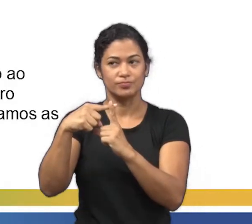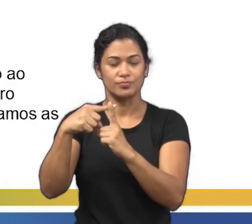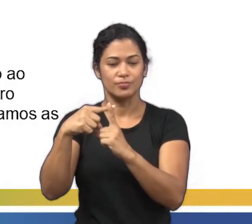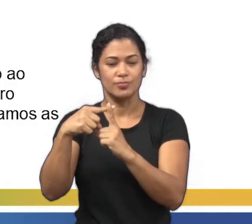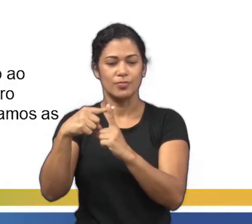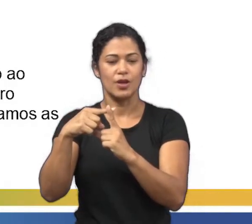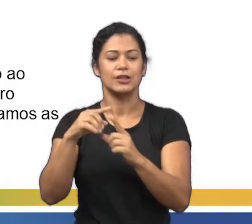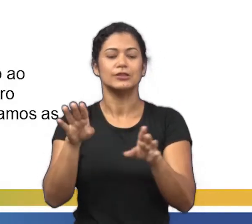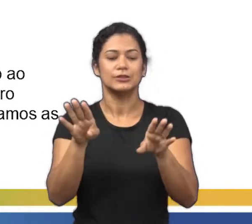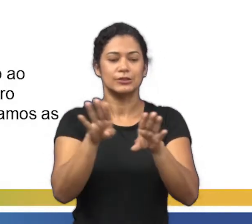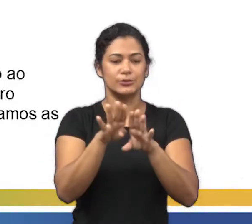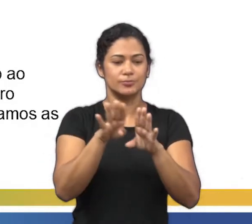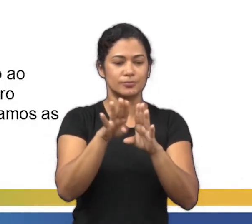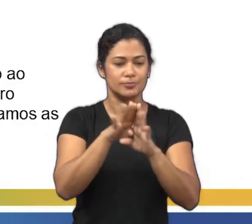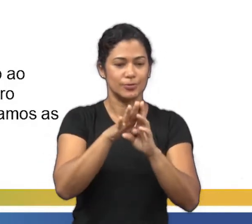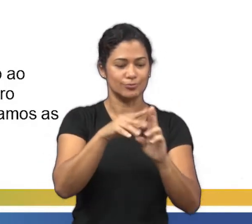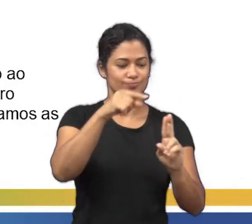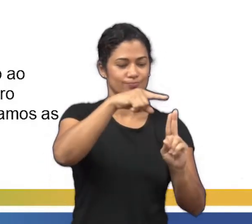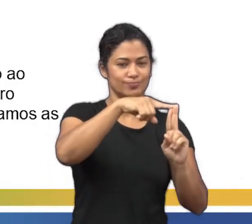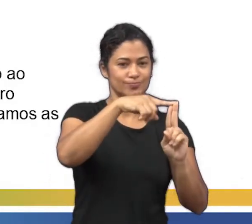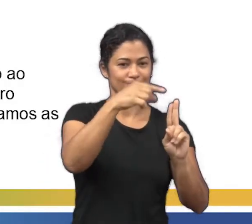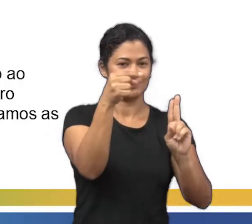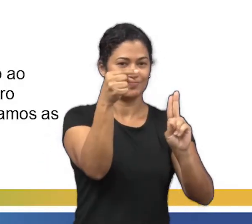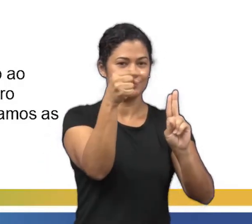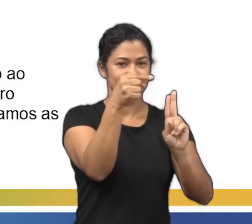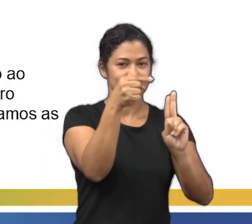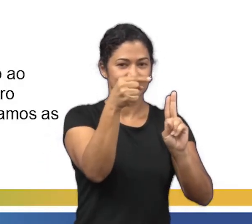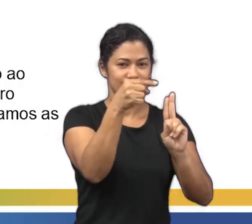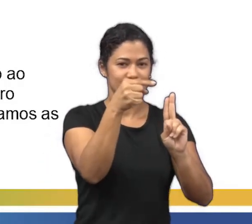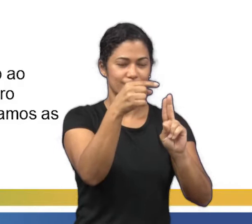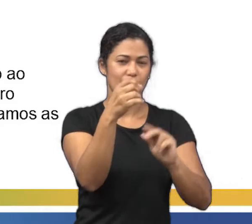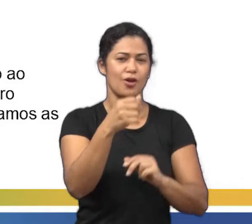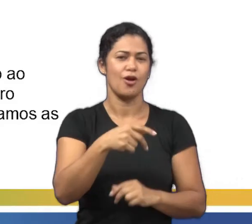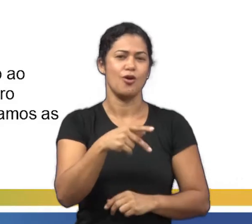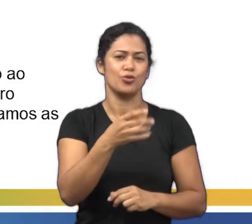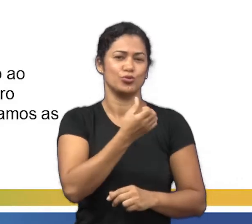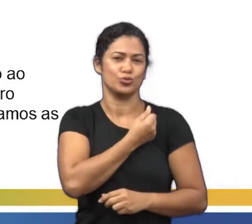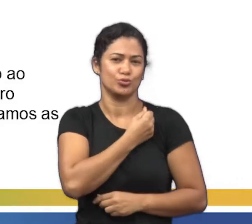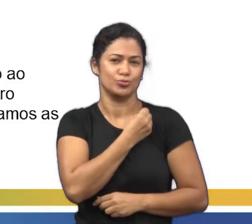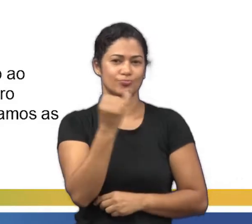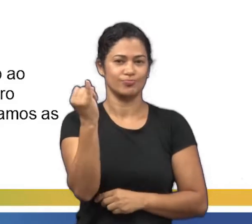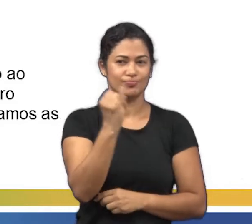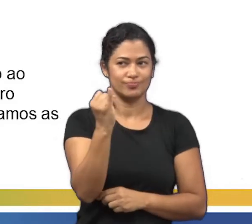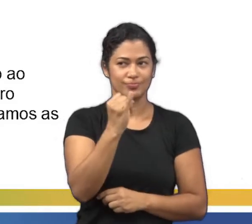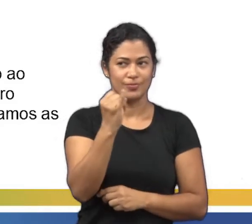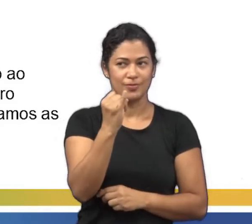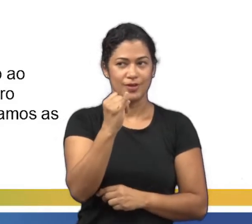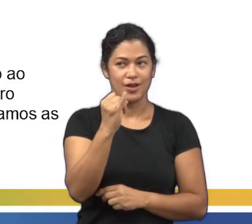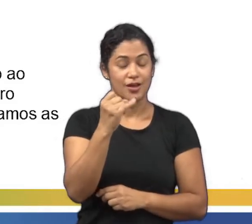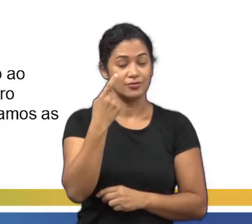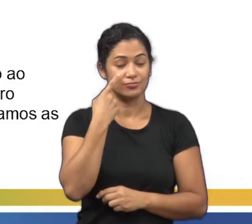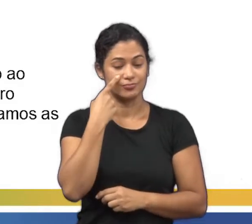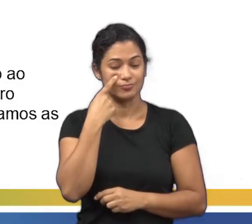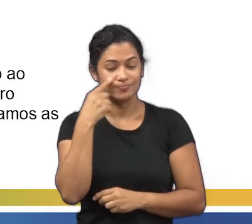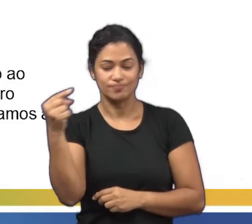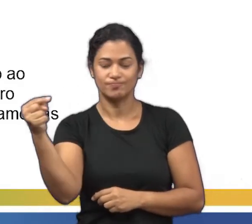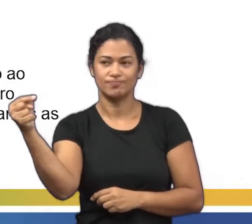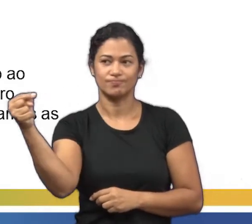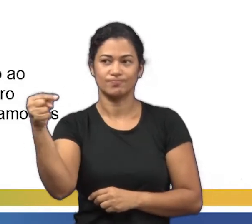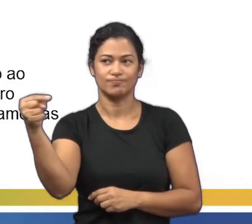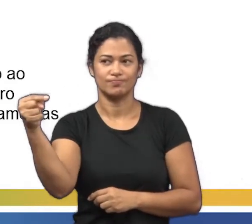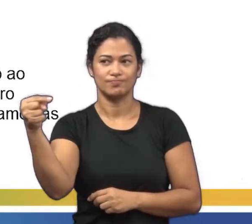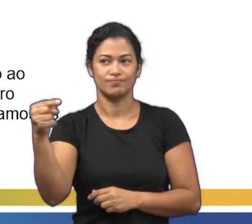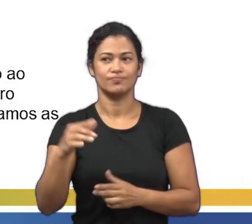elevado a expoente ímpar, que é o meu primeiro exemplo ali, o número vai ser negativo. Observa ali que o resultado ficou menos